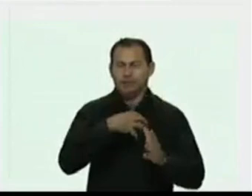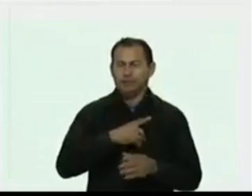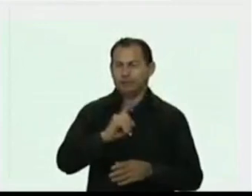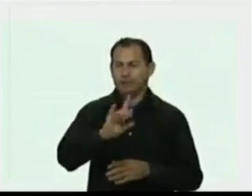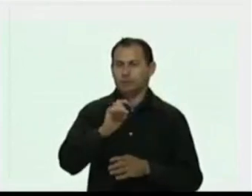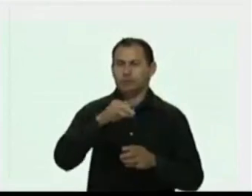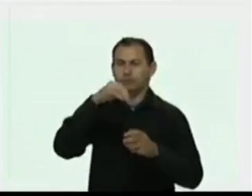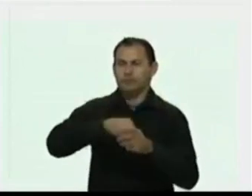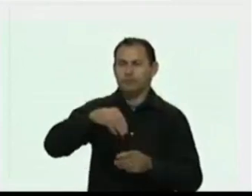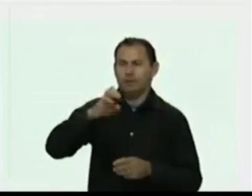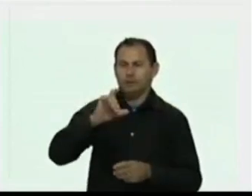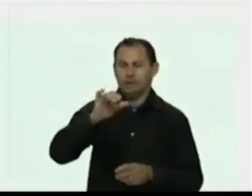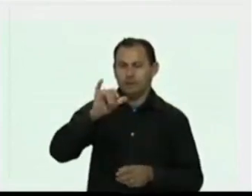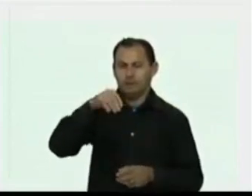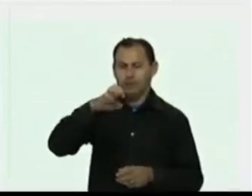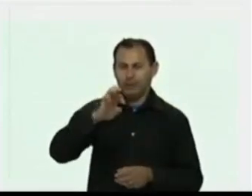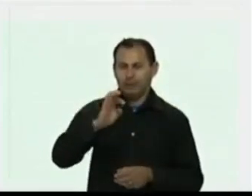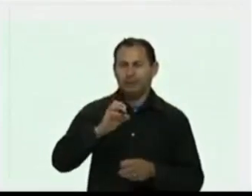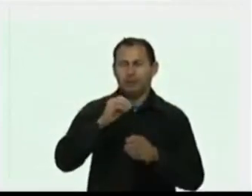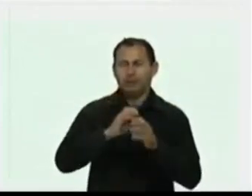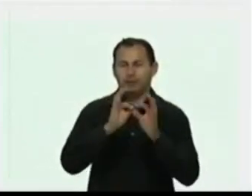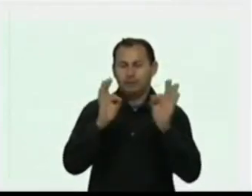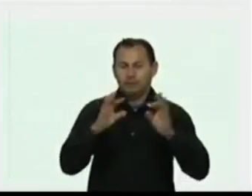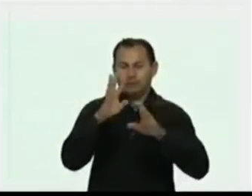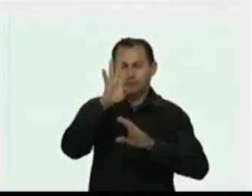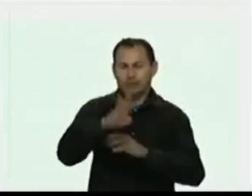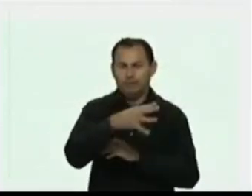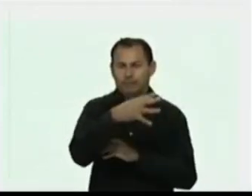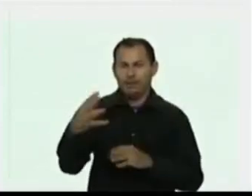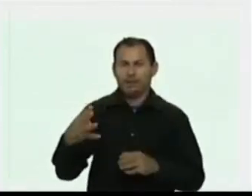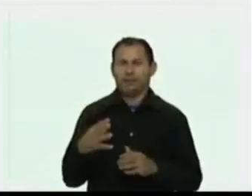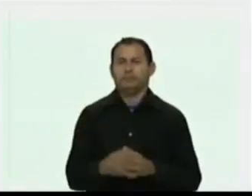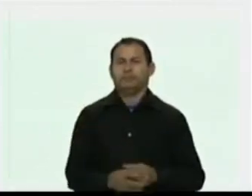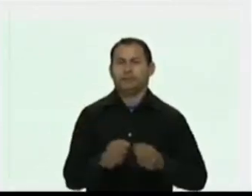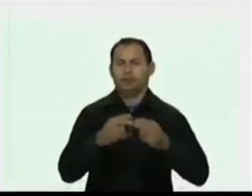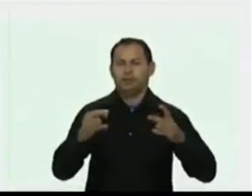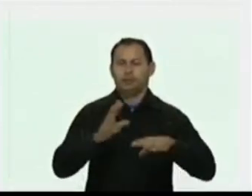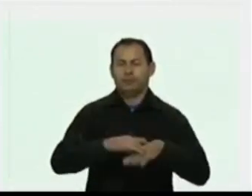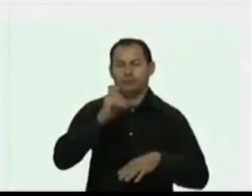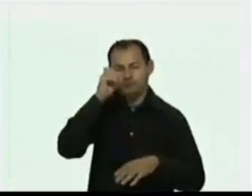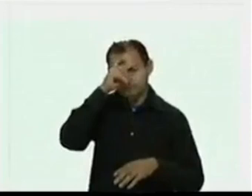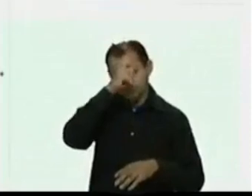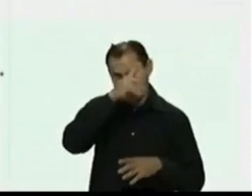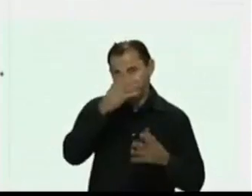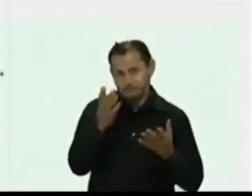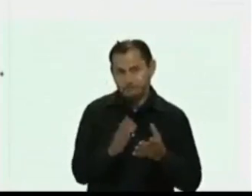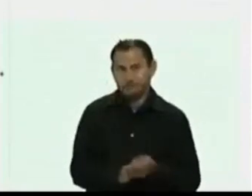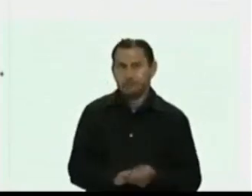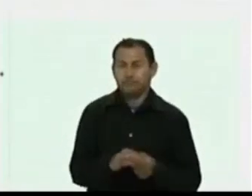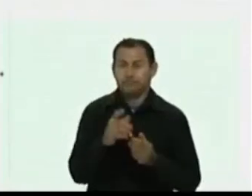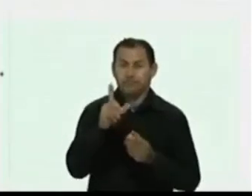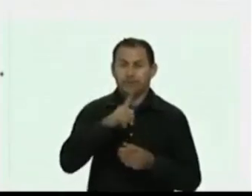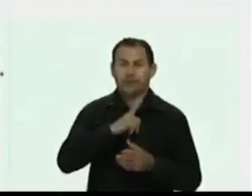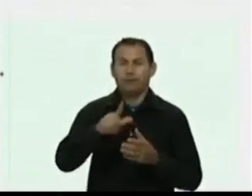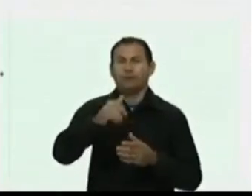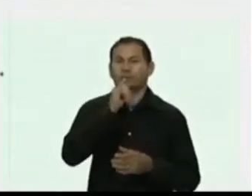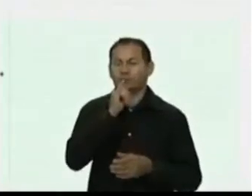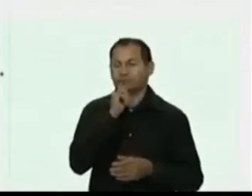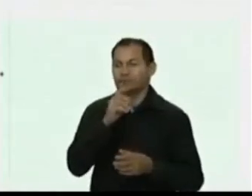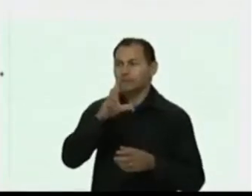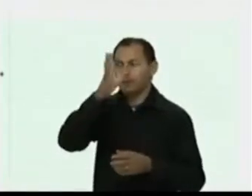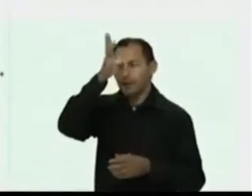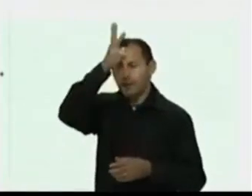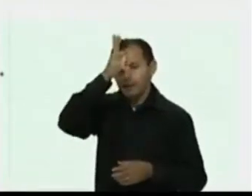só mendelianamente, como sempre naquela tabelinha. Então, a coisa é mais complexa, né? E aí a gente tem outro exemplo também com